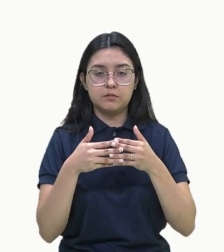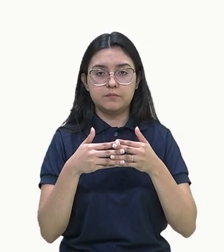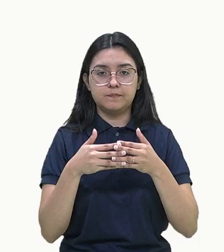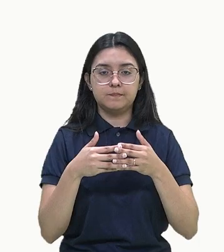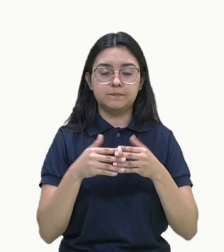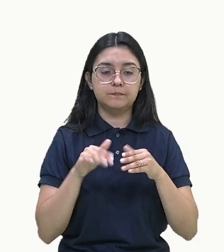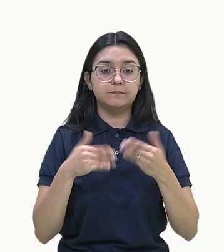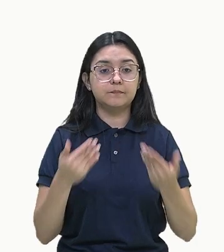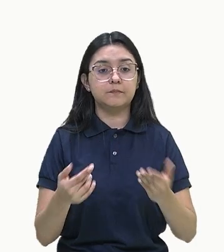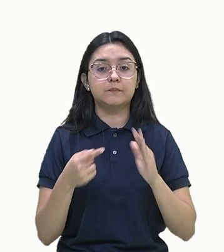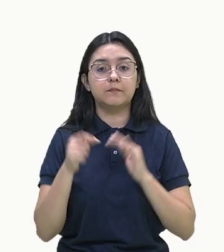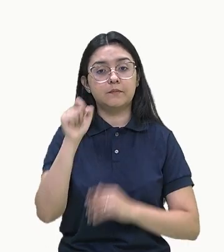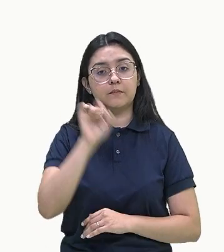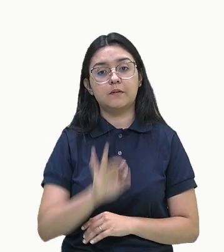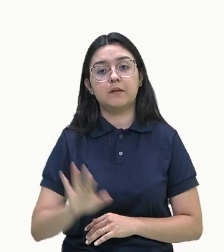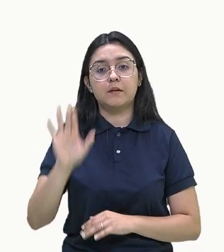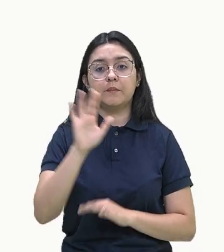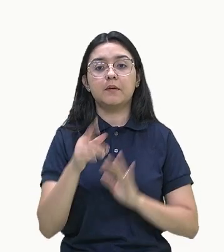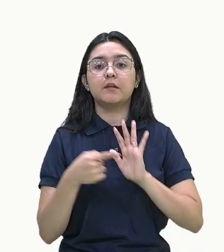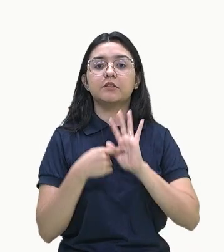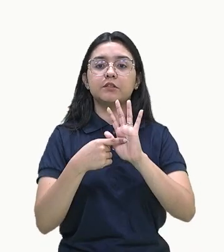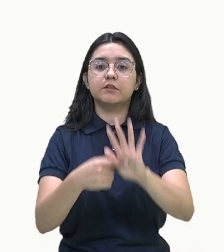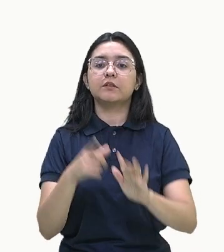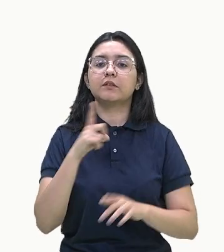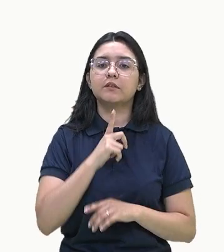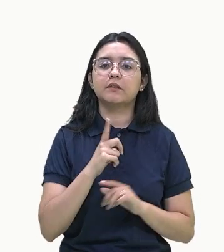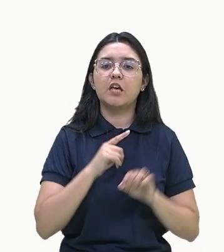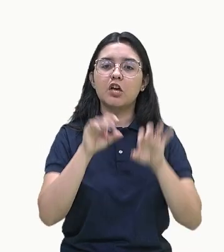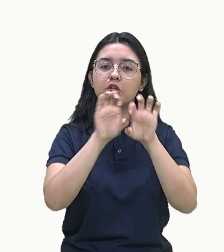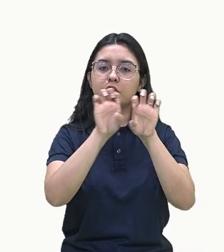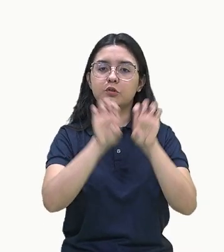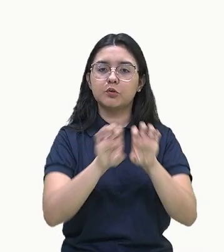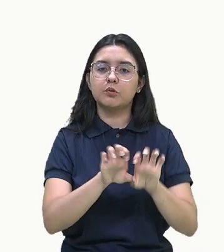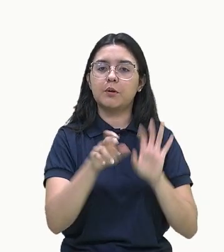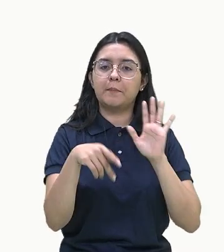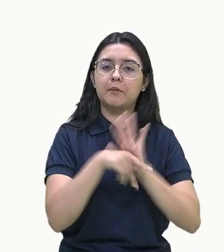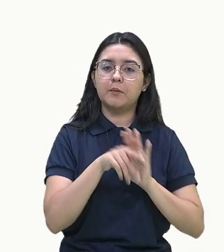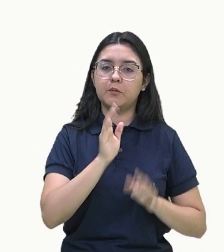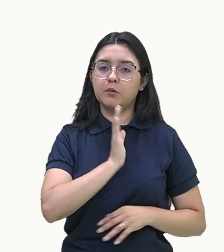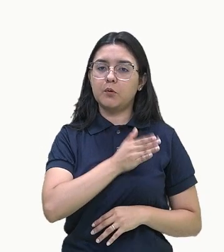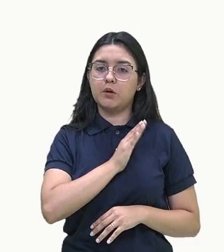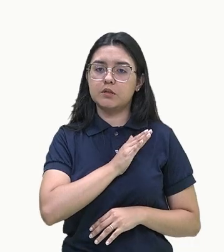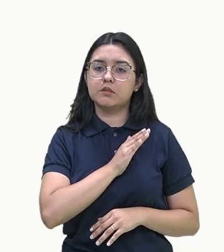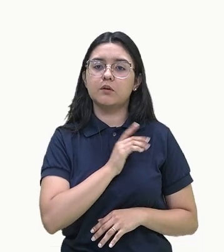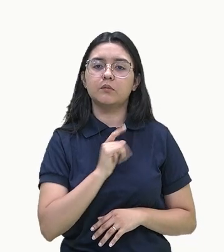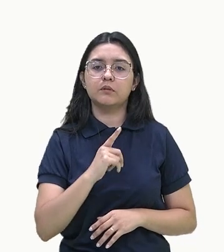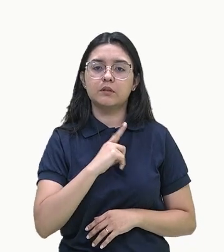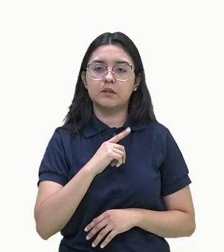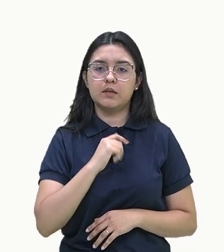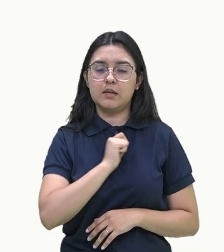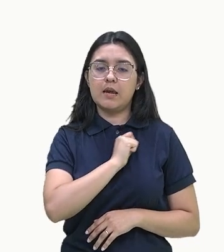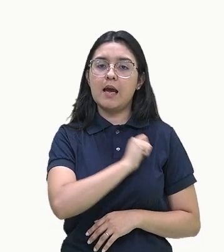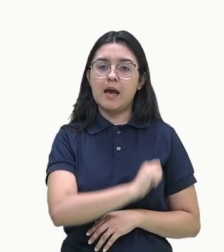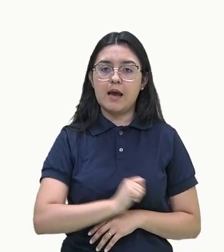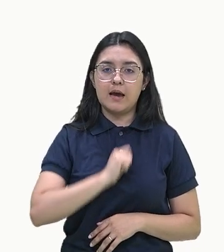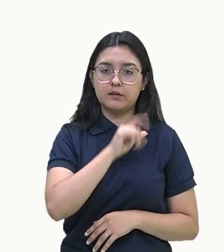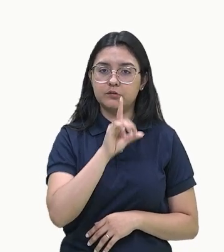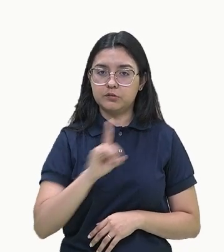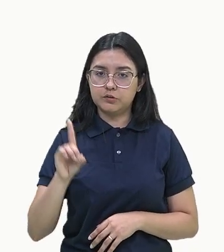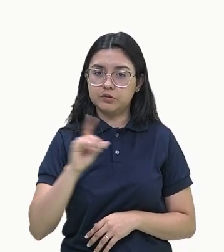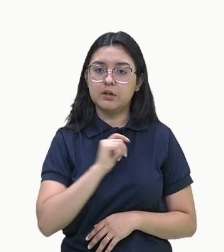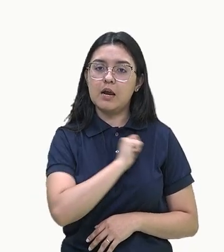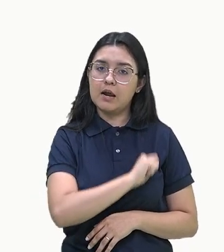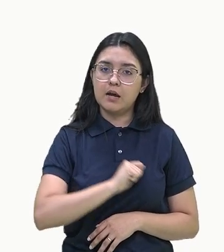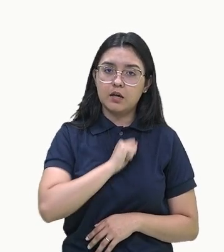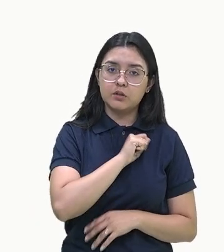ilustração, nós temos aí as cavidades, né, do coração, então, átrio direito,